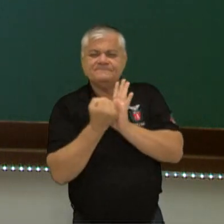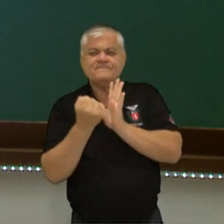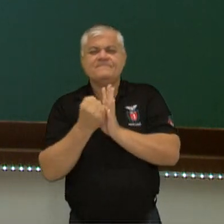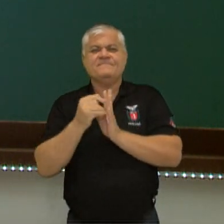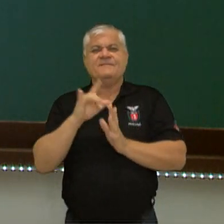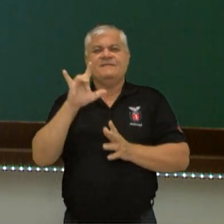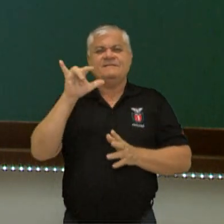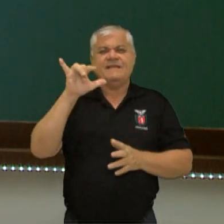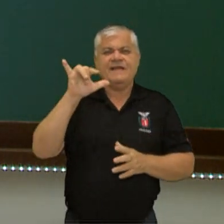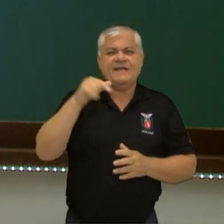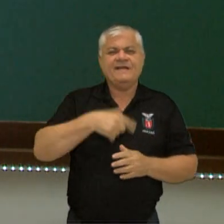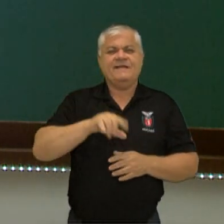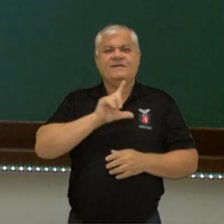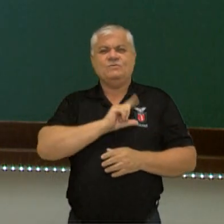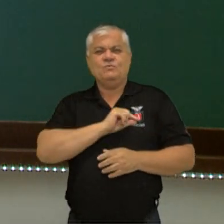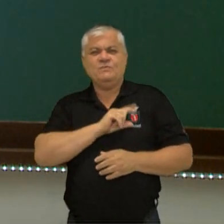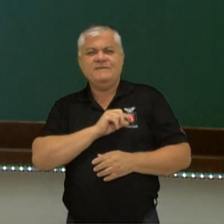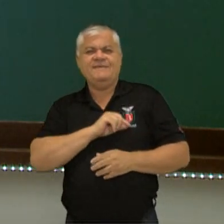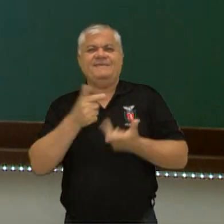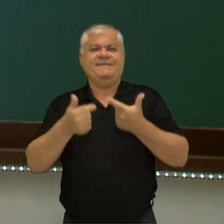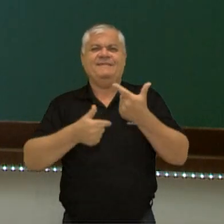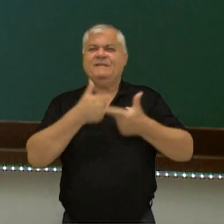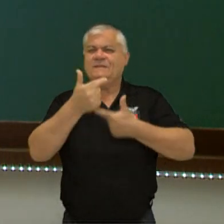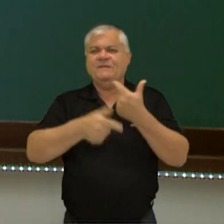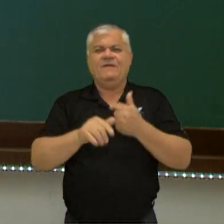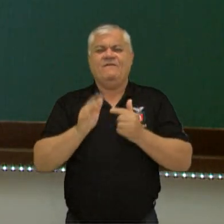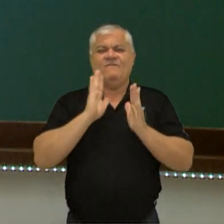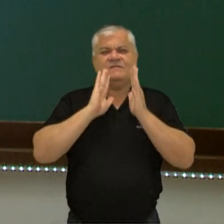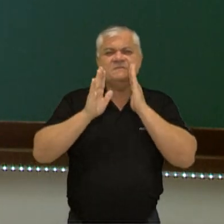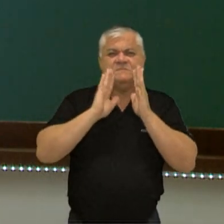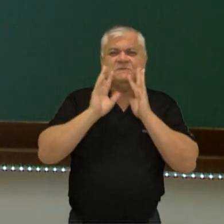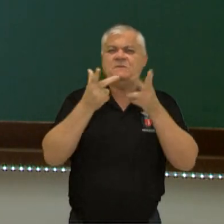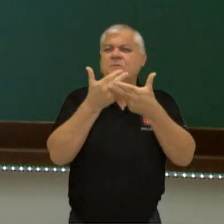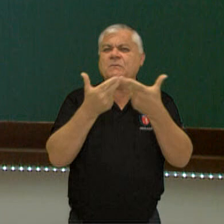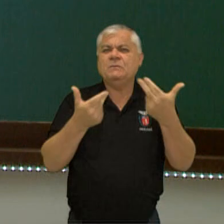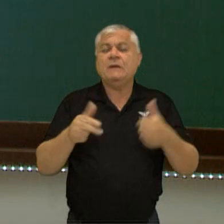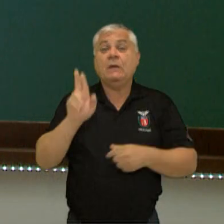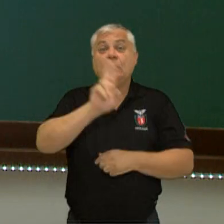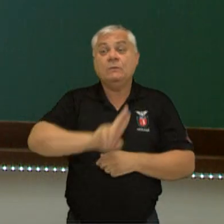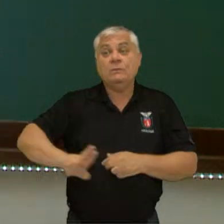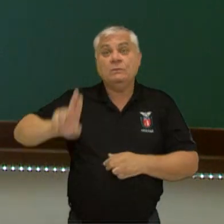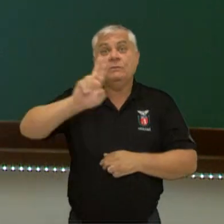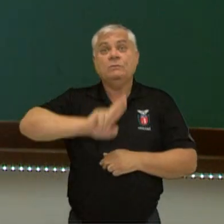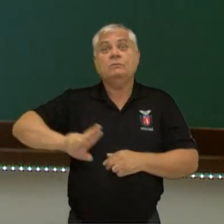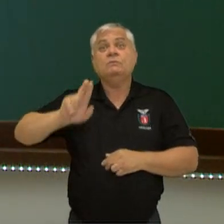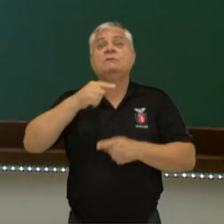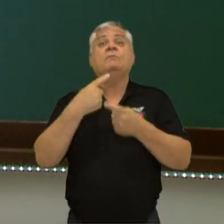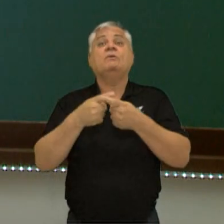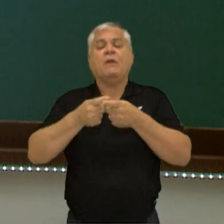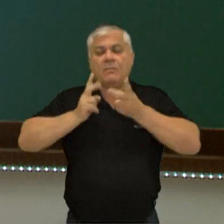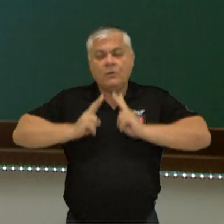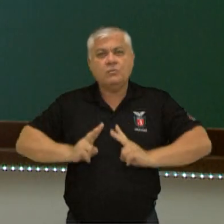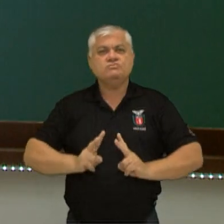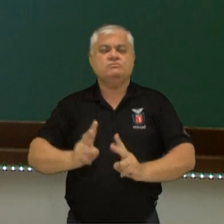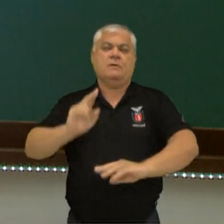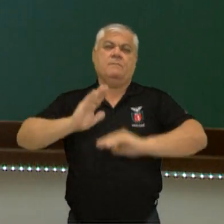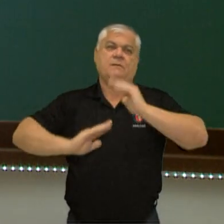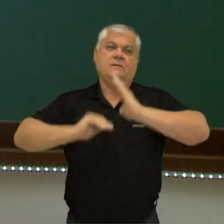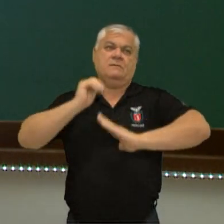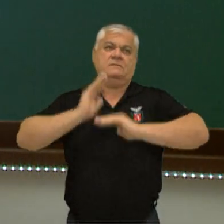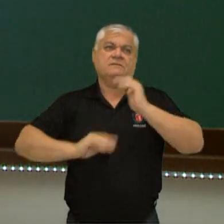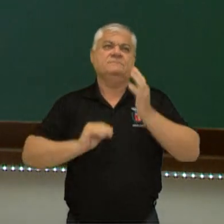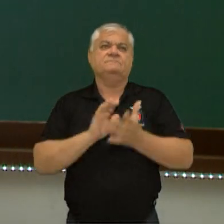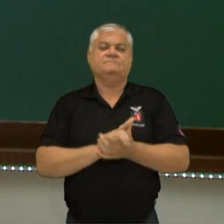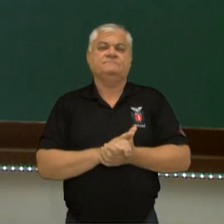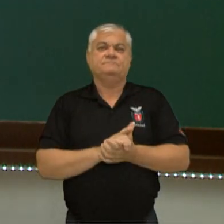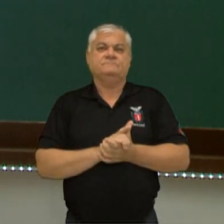YouTube, Instagram e ao mesmo tempo aí as religiões se utilizando para manter suas práticas.